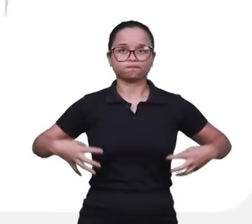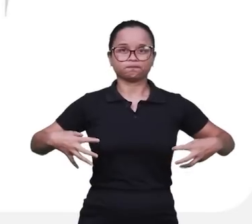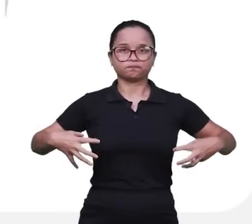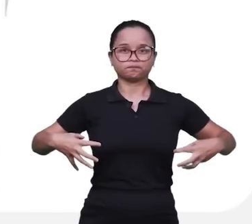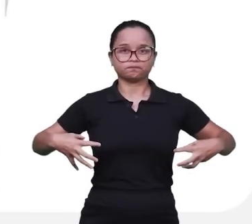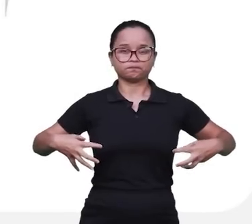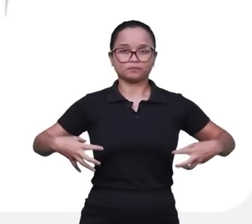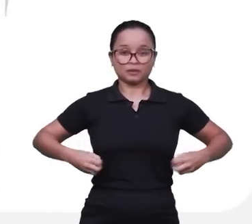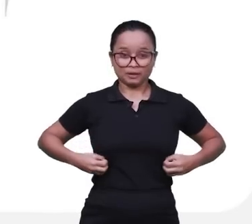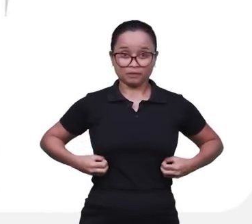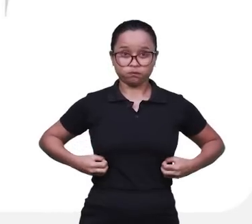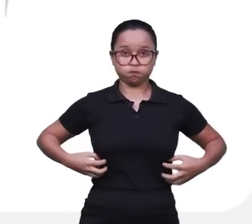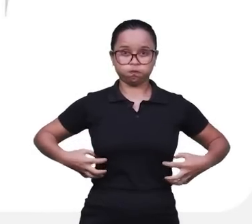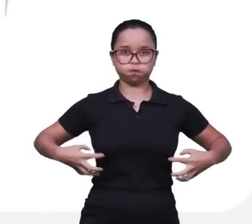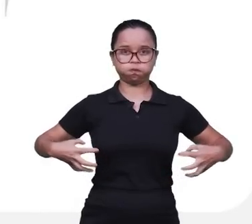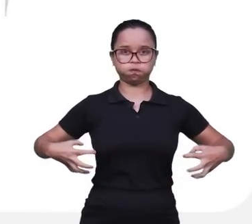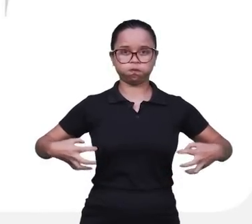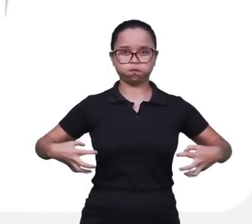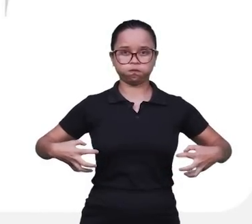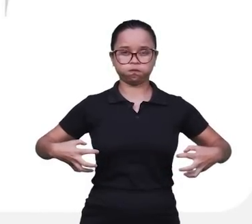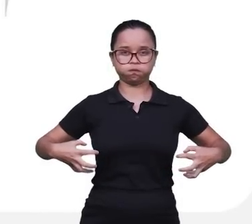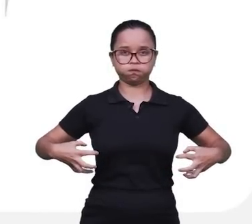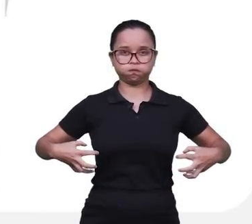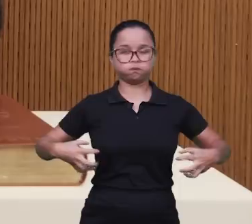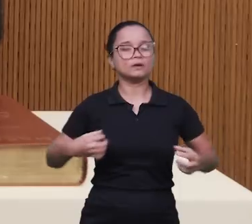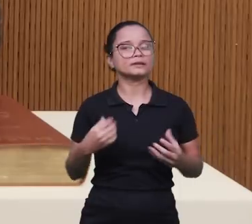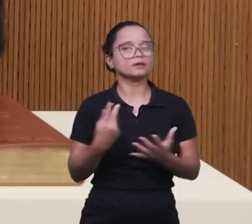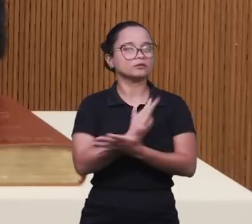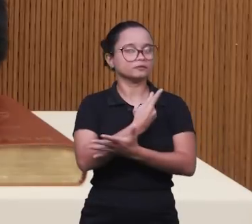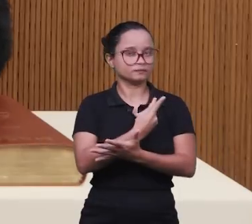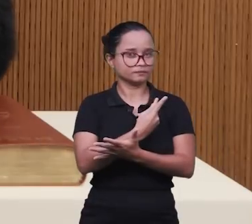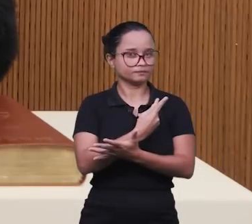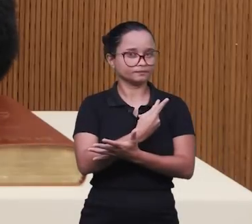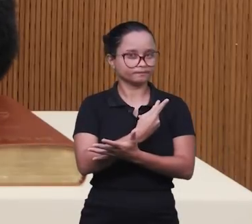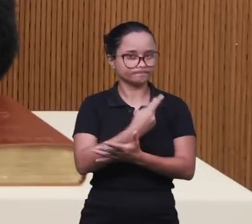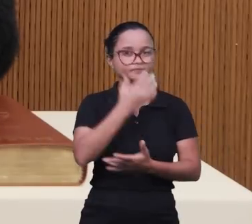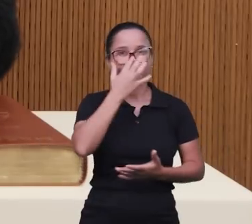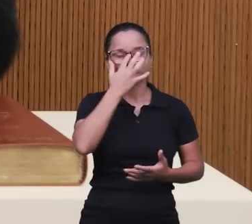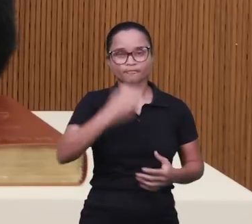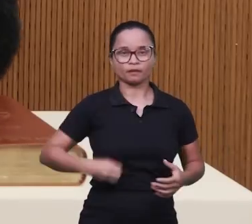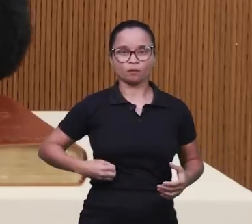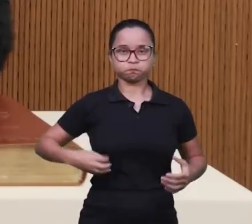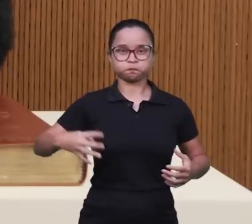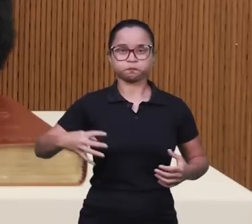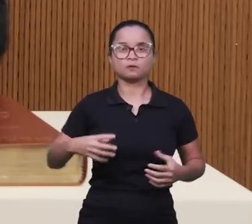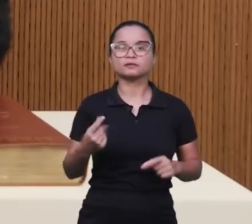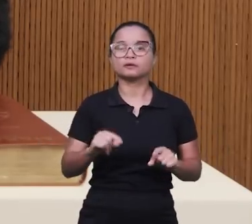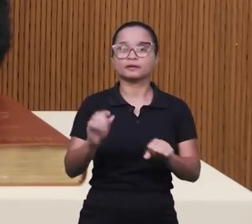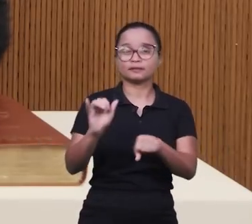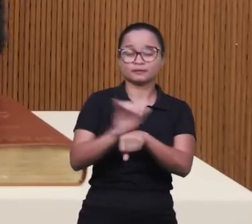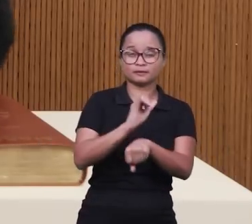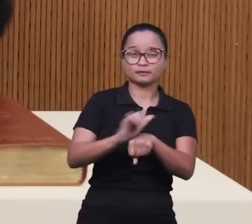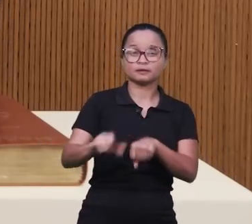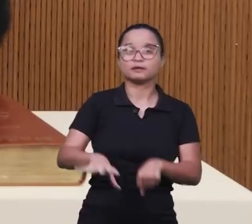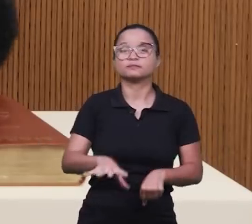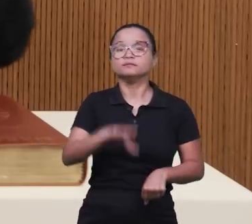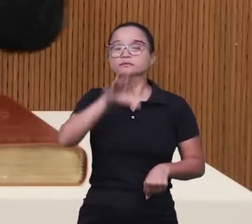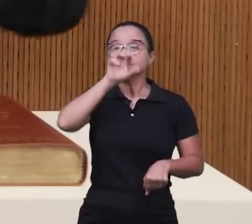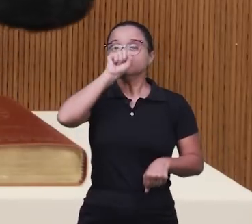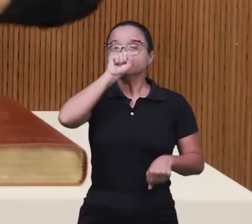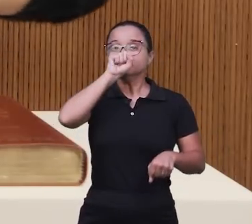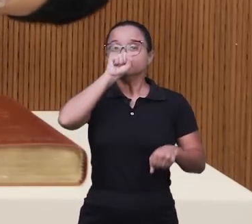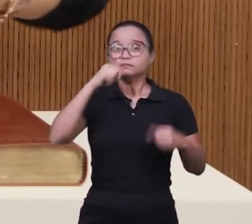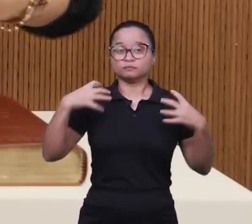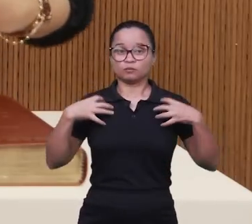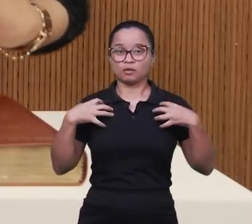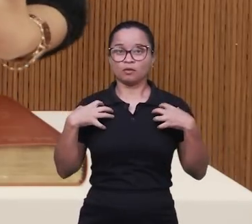intercostais, ele se expande. O que acontece com esse esquema da respiração? Inspirou,